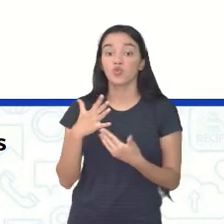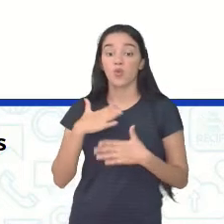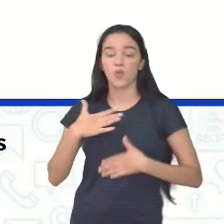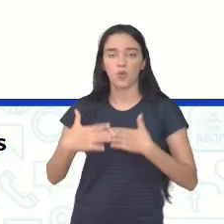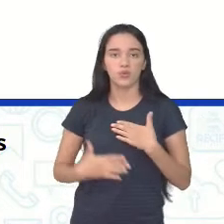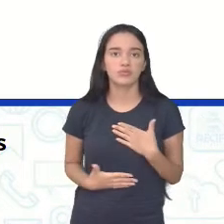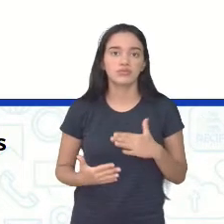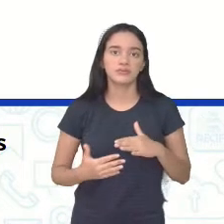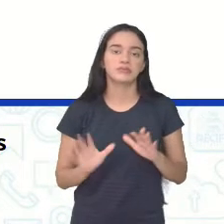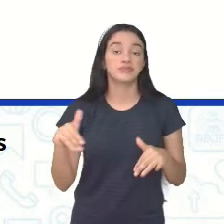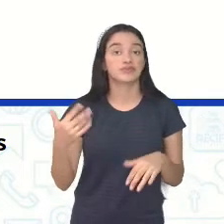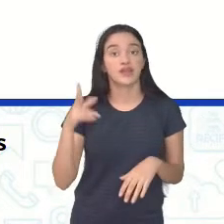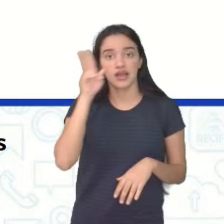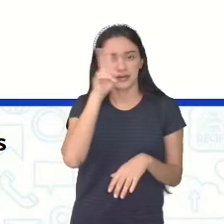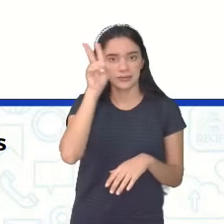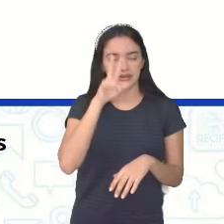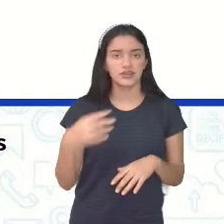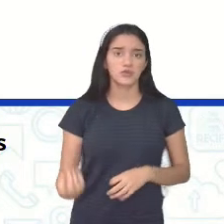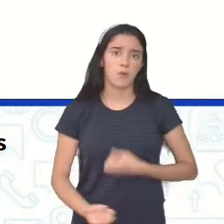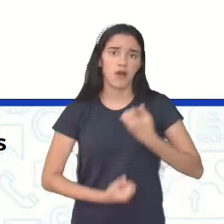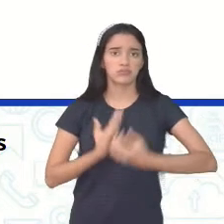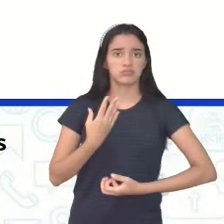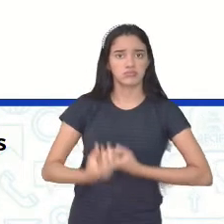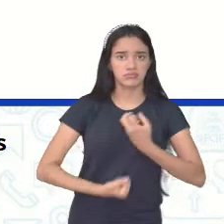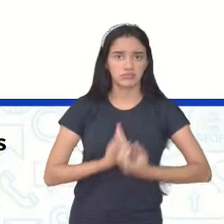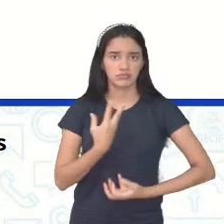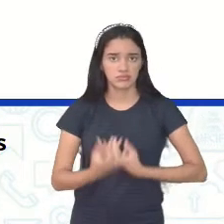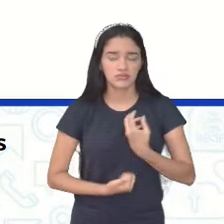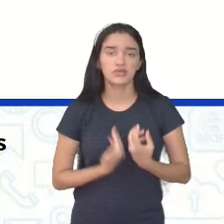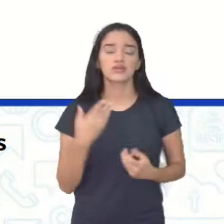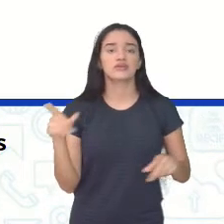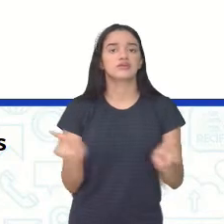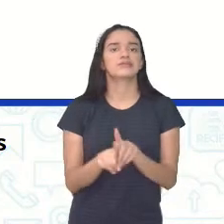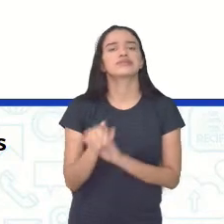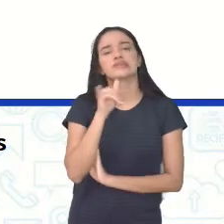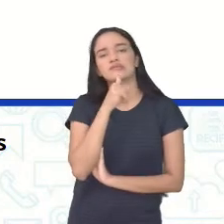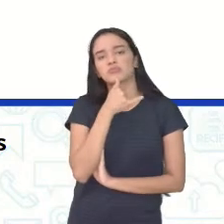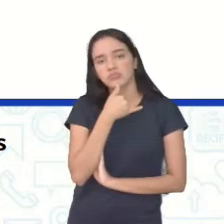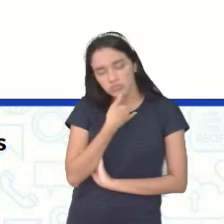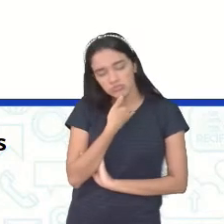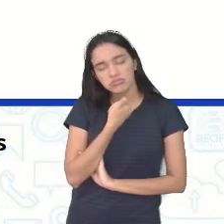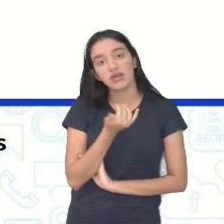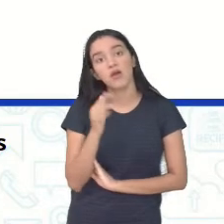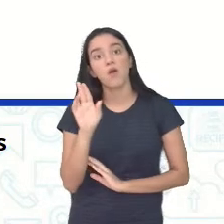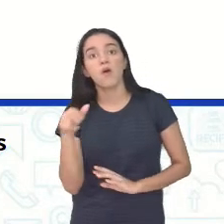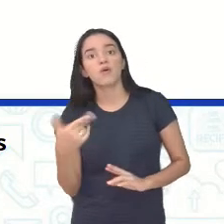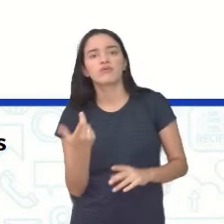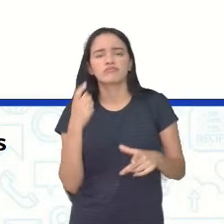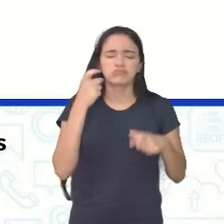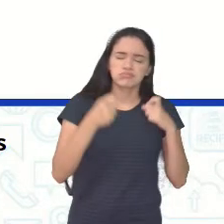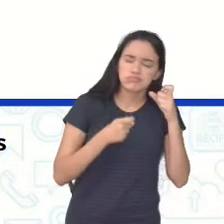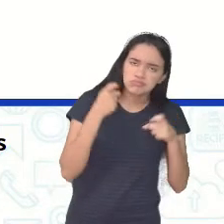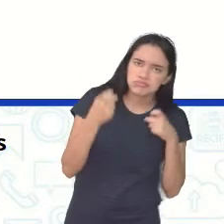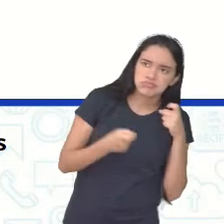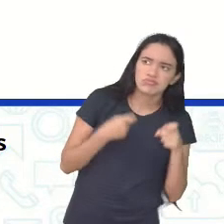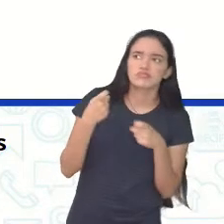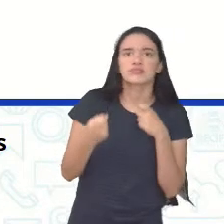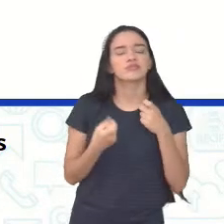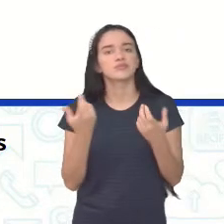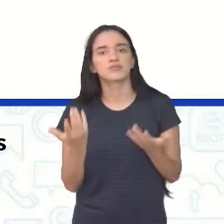né? Se a gente pensar numa visão dicotômica da realidade, né? Dois O seu lados, lado bom e o seu lado ruim. mal e tal, Sei lá, Que